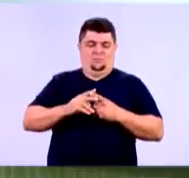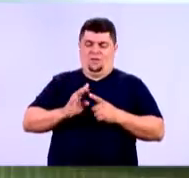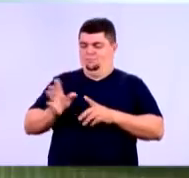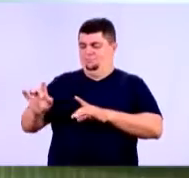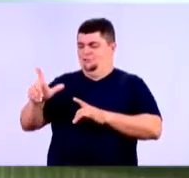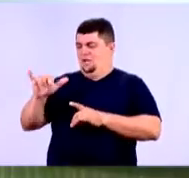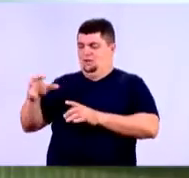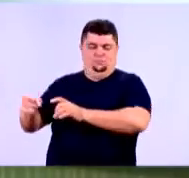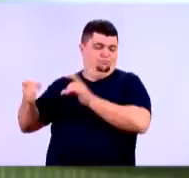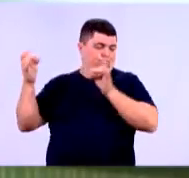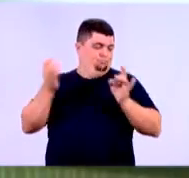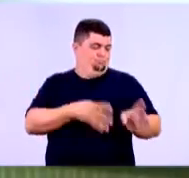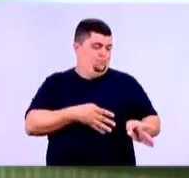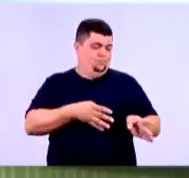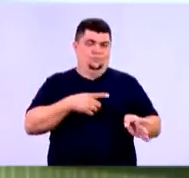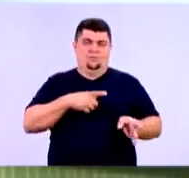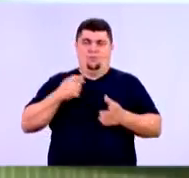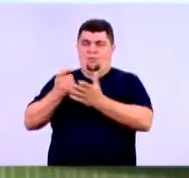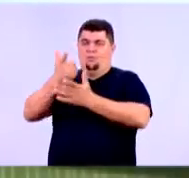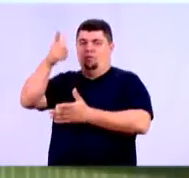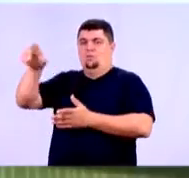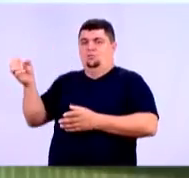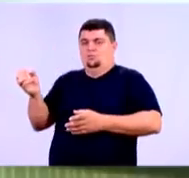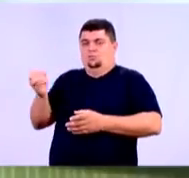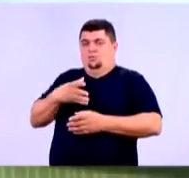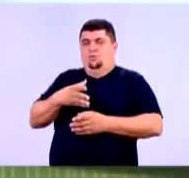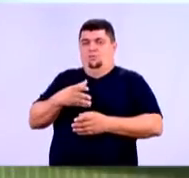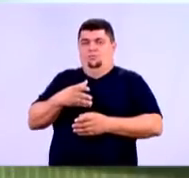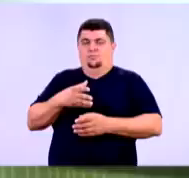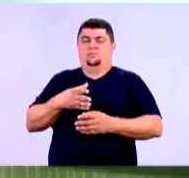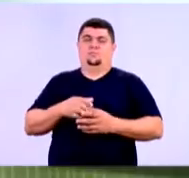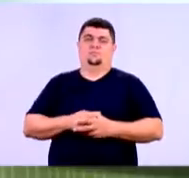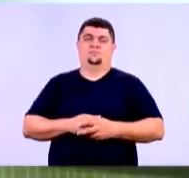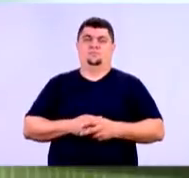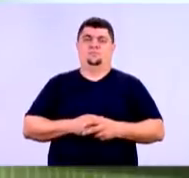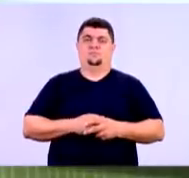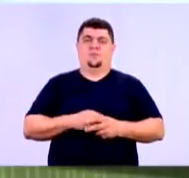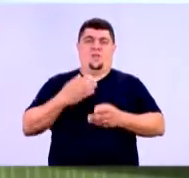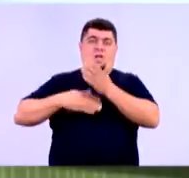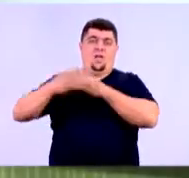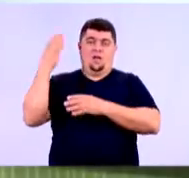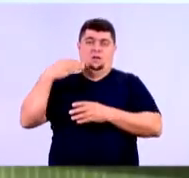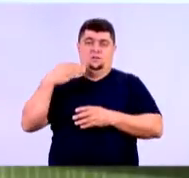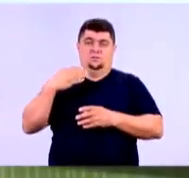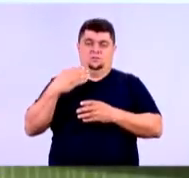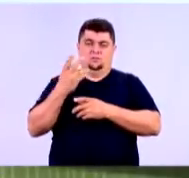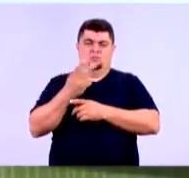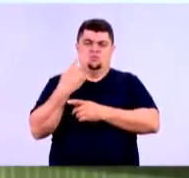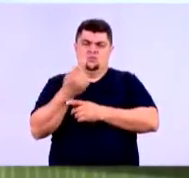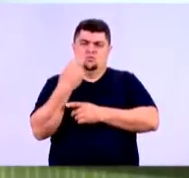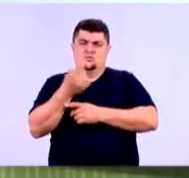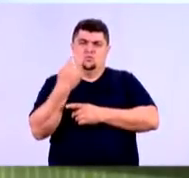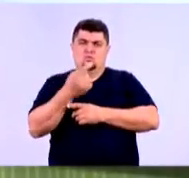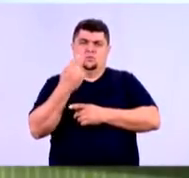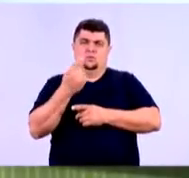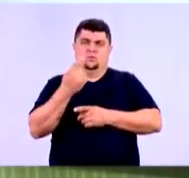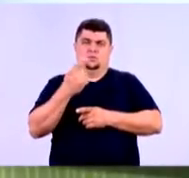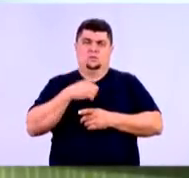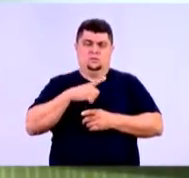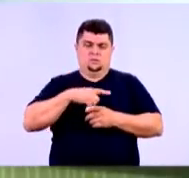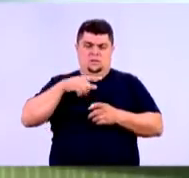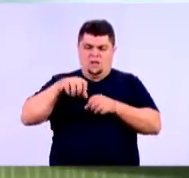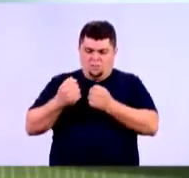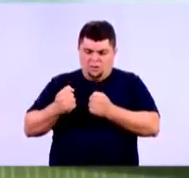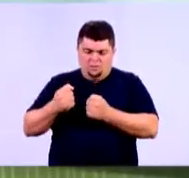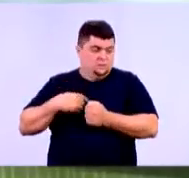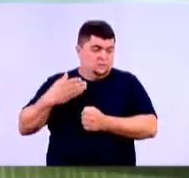um eletrodoméstico, quando ele estraga, e estarem mais dispostas a comprar um novo. Né? Antigamente, um liquidificador era um patrimônio, quando estragava, né,